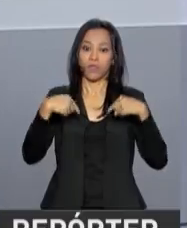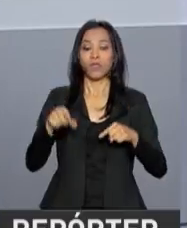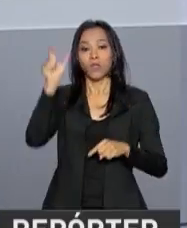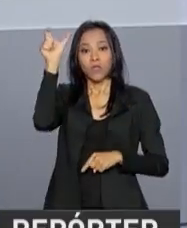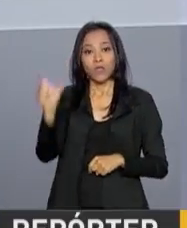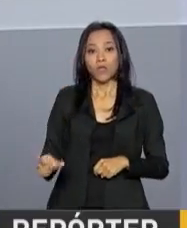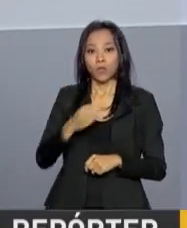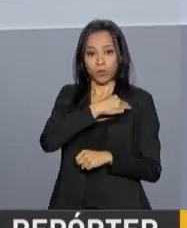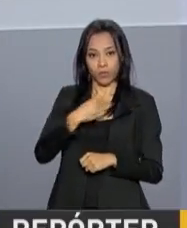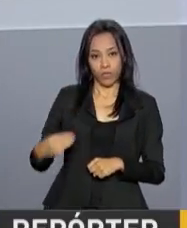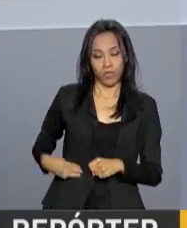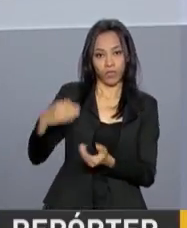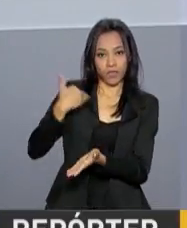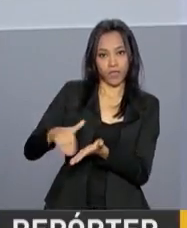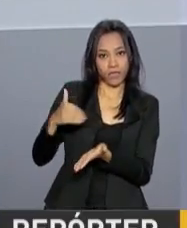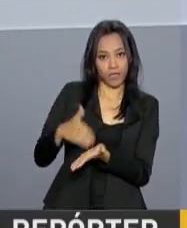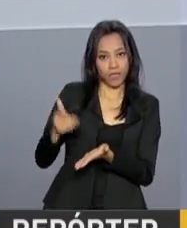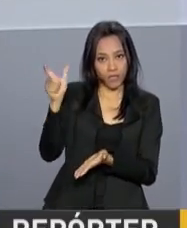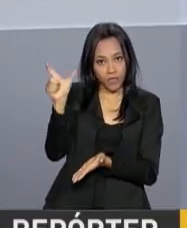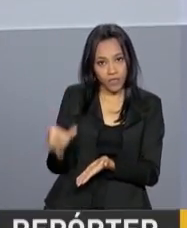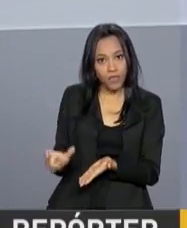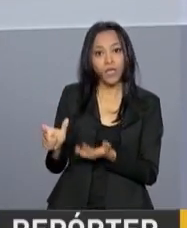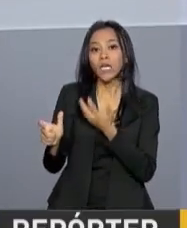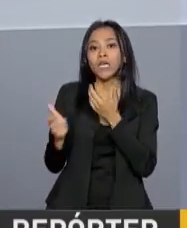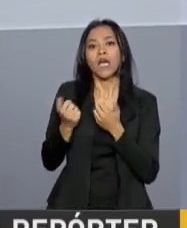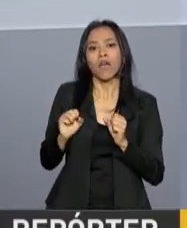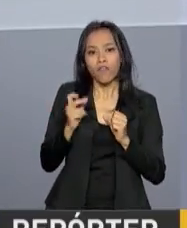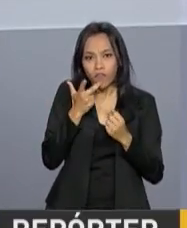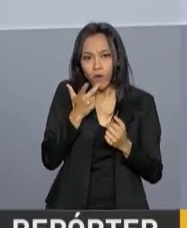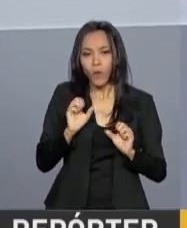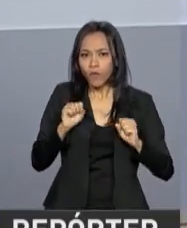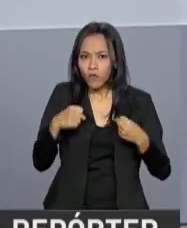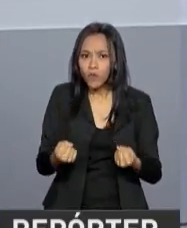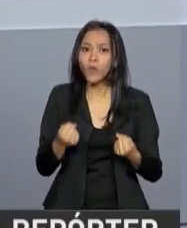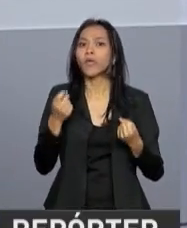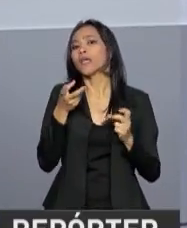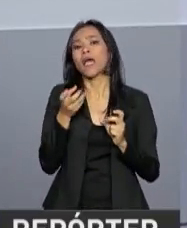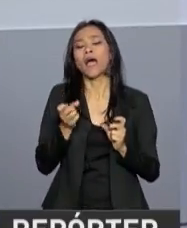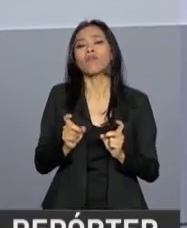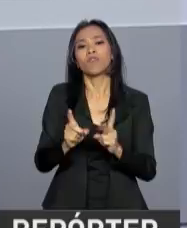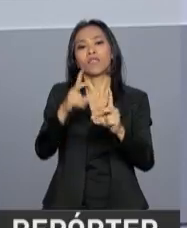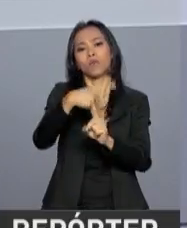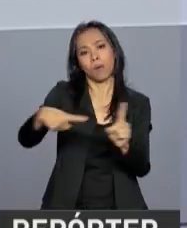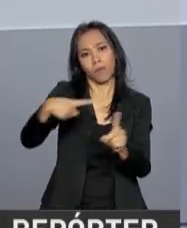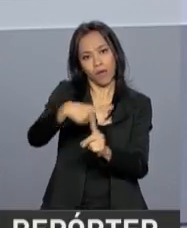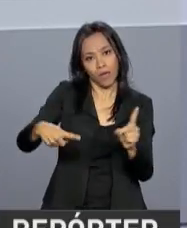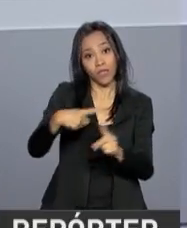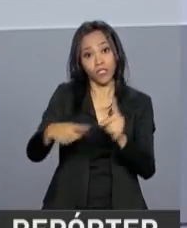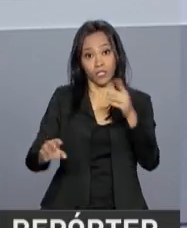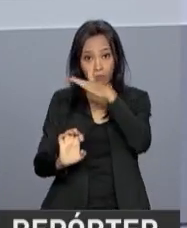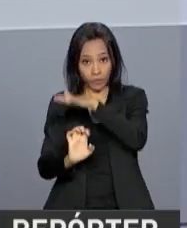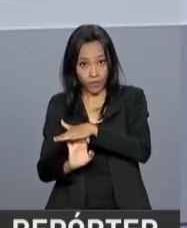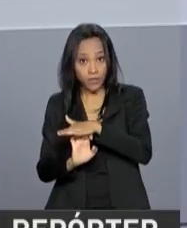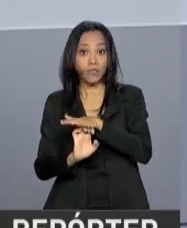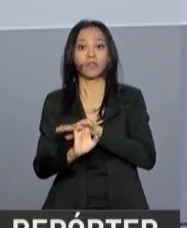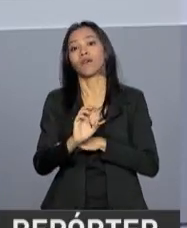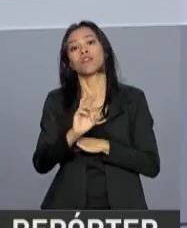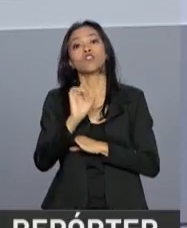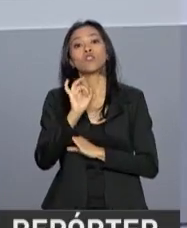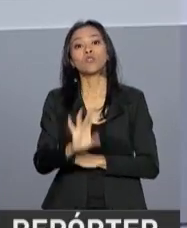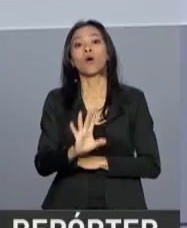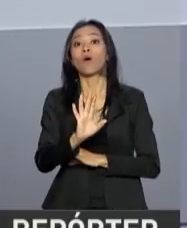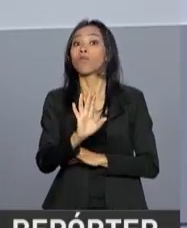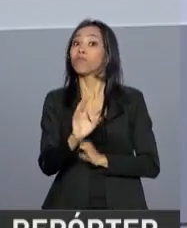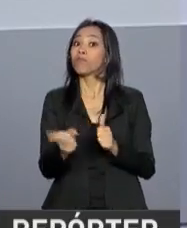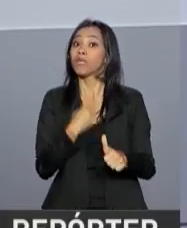da Secretaria de Governo, Carlos Marum, reforçou que a capitalização da empresa só será feita após o Congresso